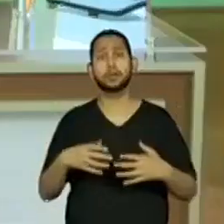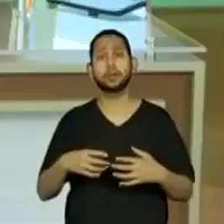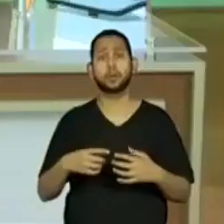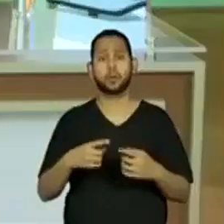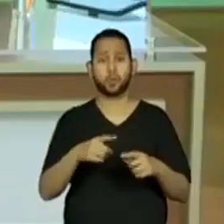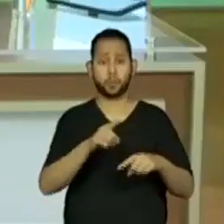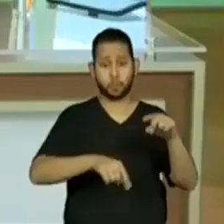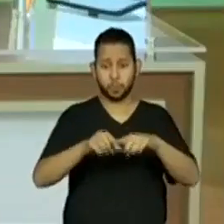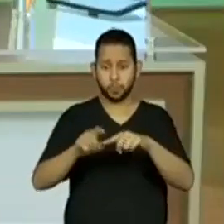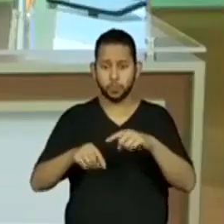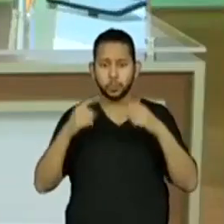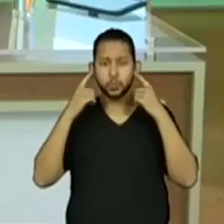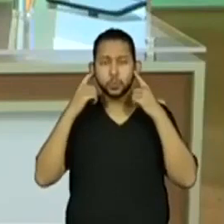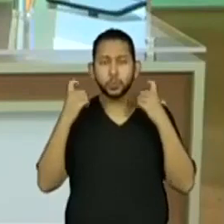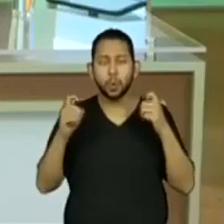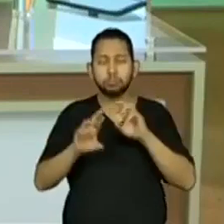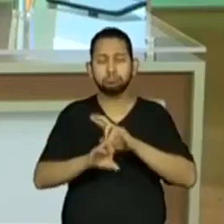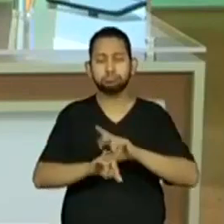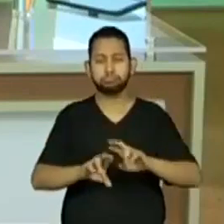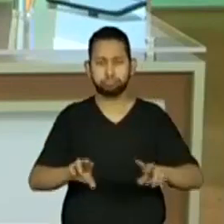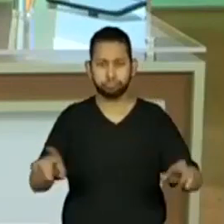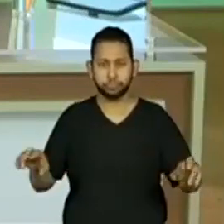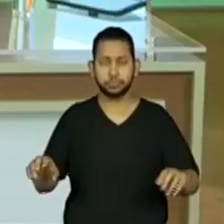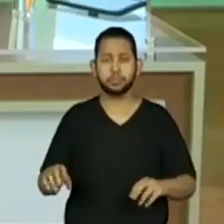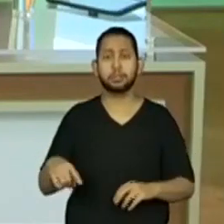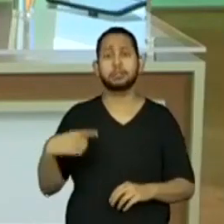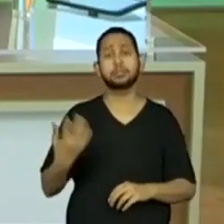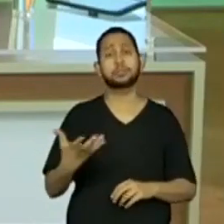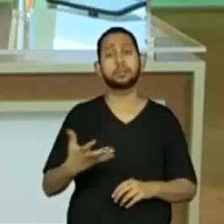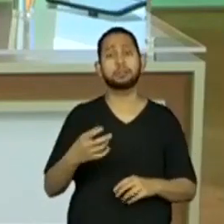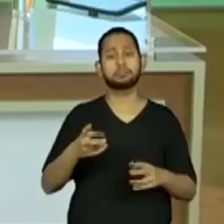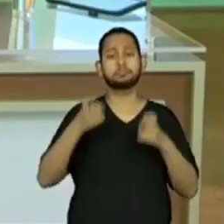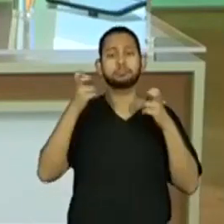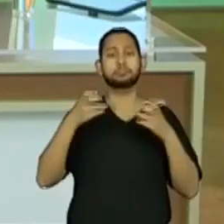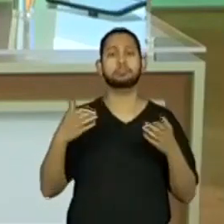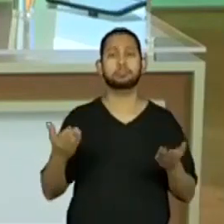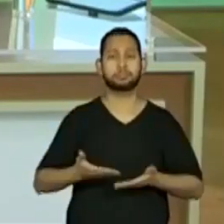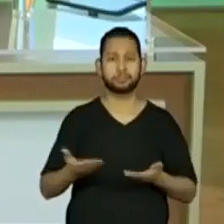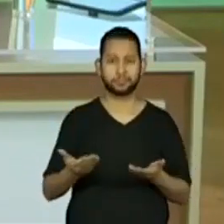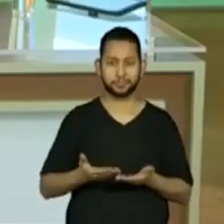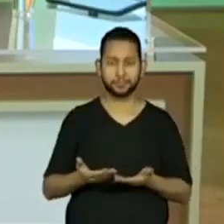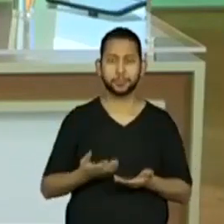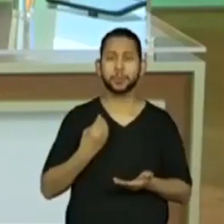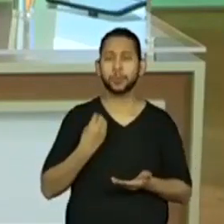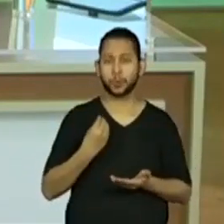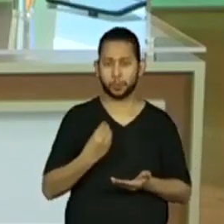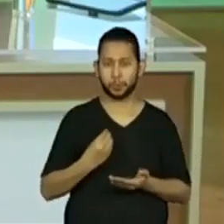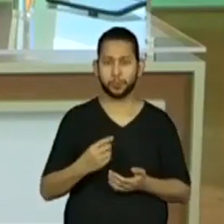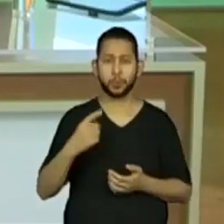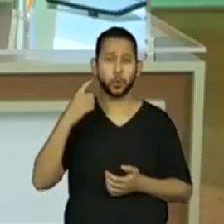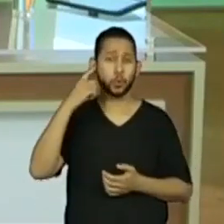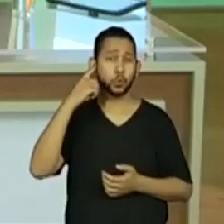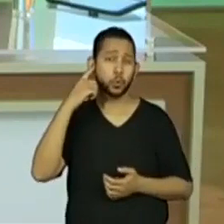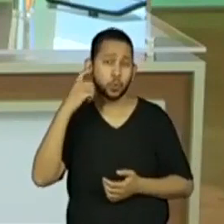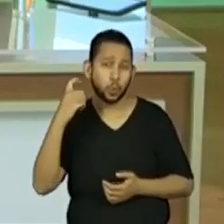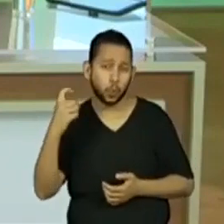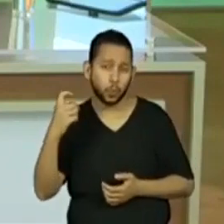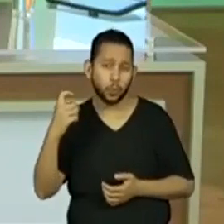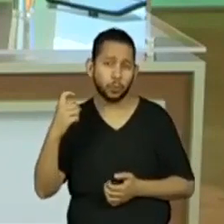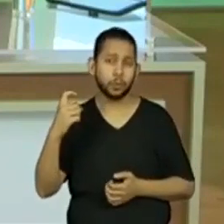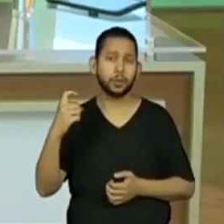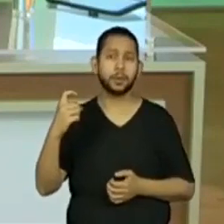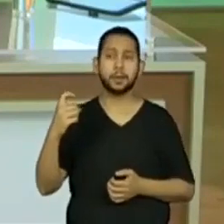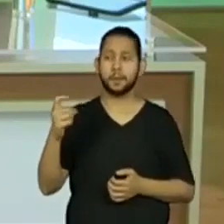nos objetos, nós vamos verificar agora se sons feitos